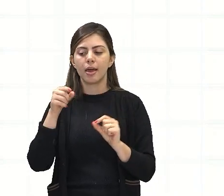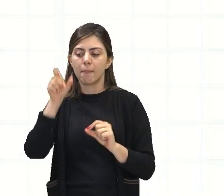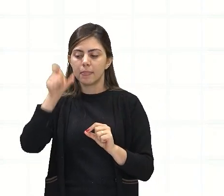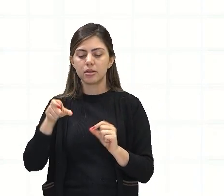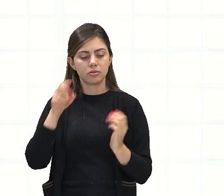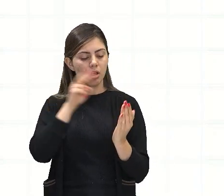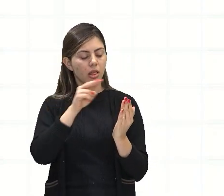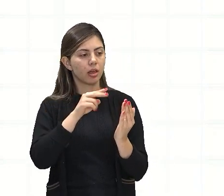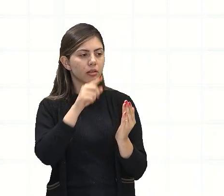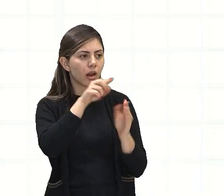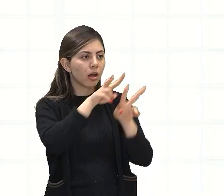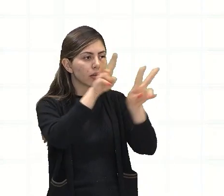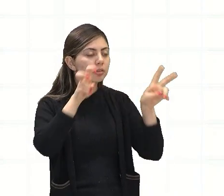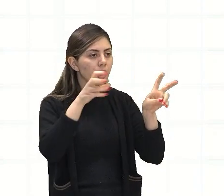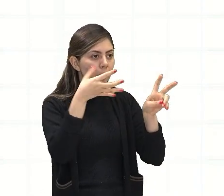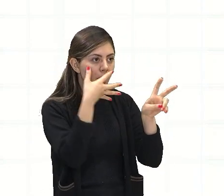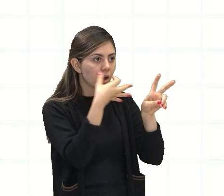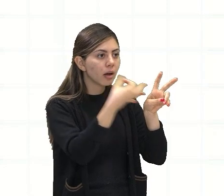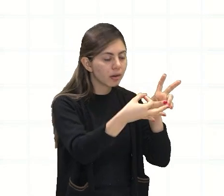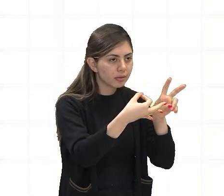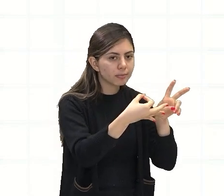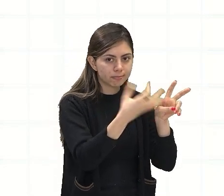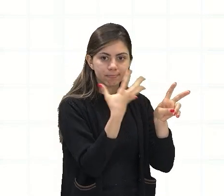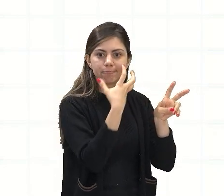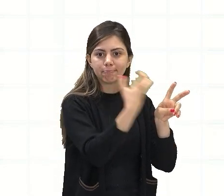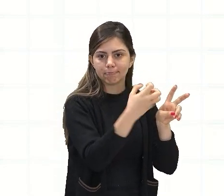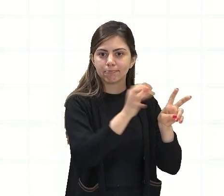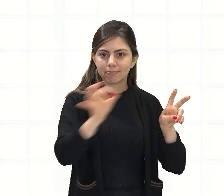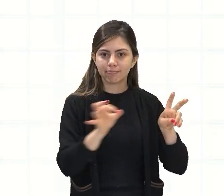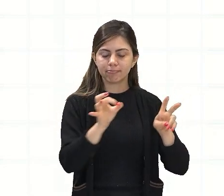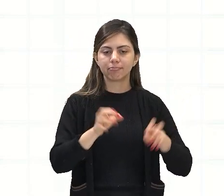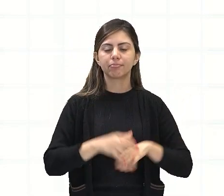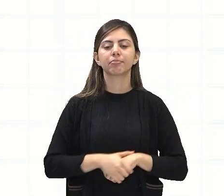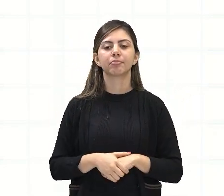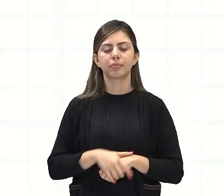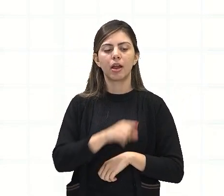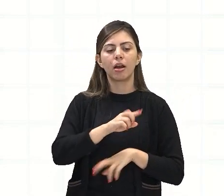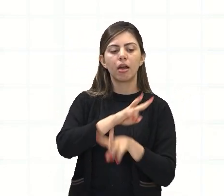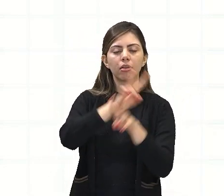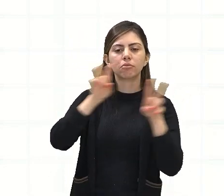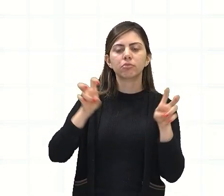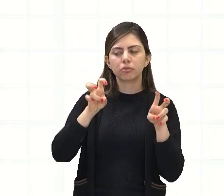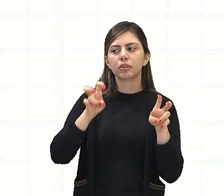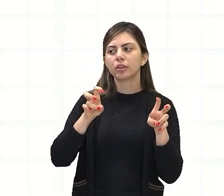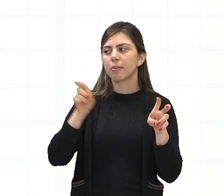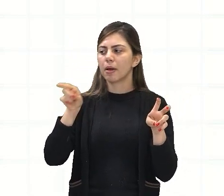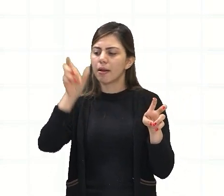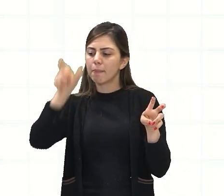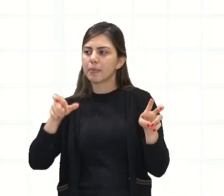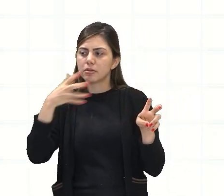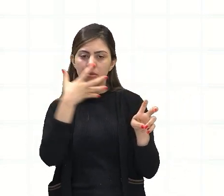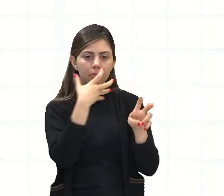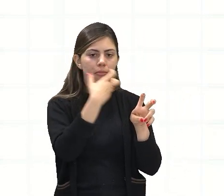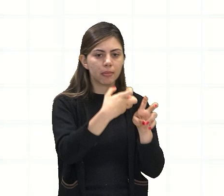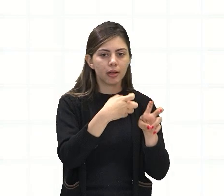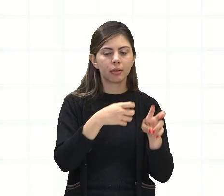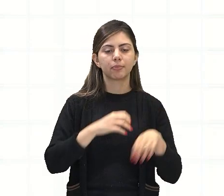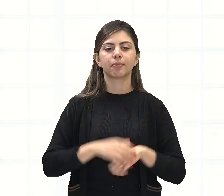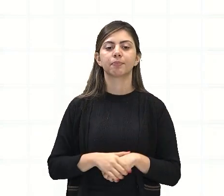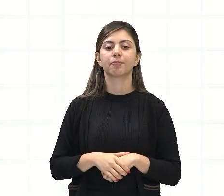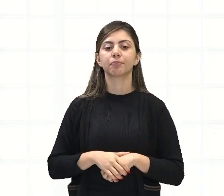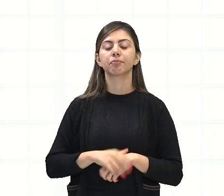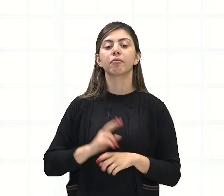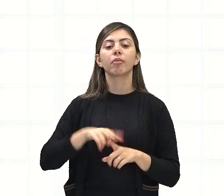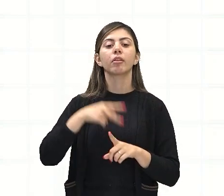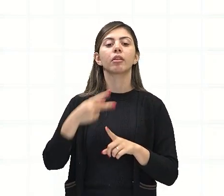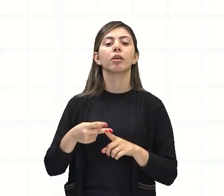a atenção do leitor, prender a sua atenção naquele assunto para ver se te interessa. Depois, né,